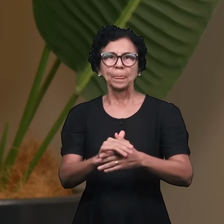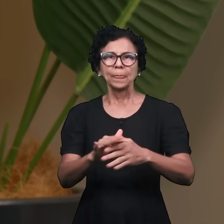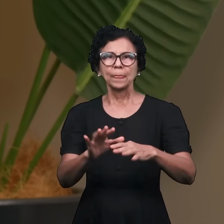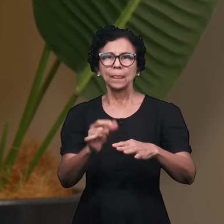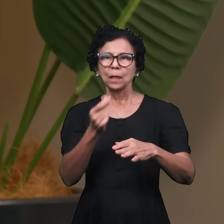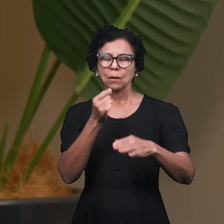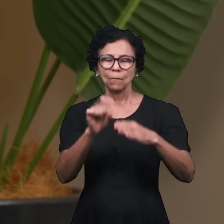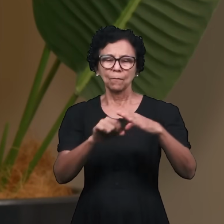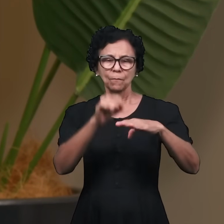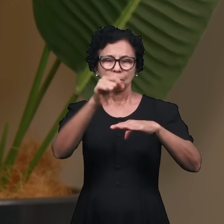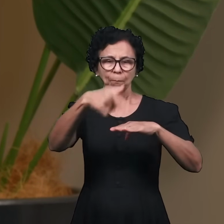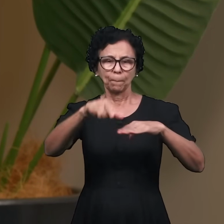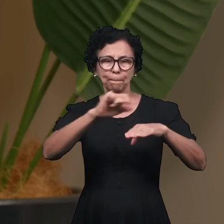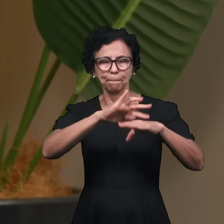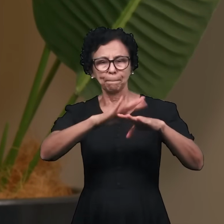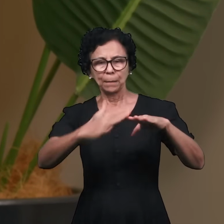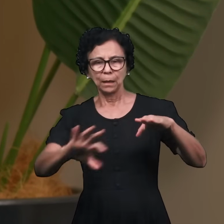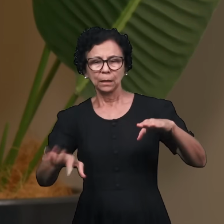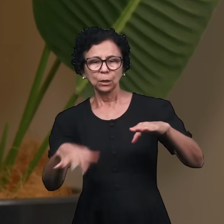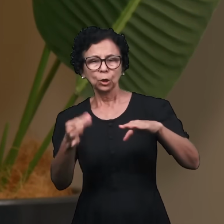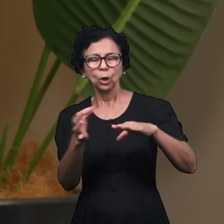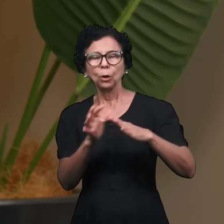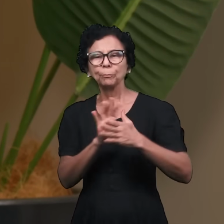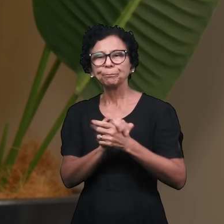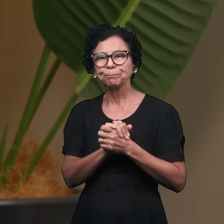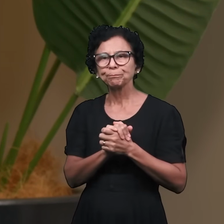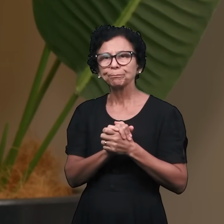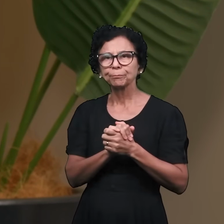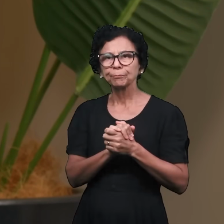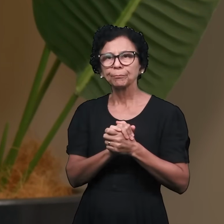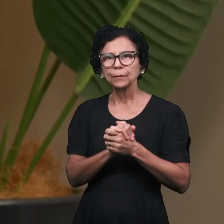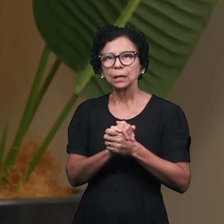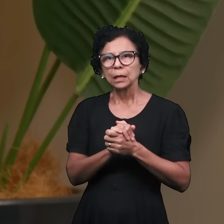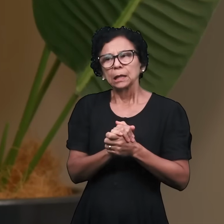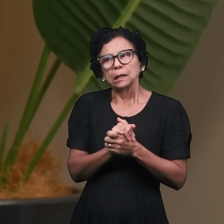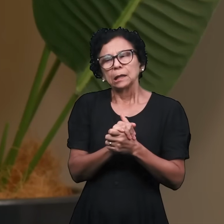vinho demais, ficou fora de si, se expôs,